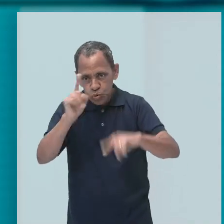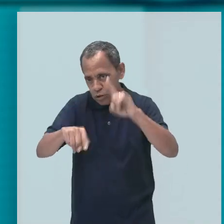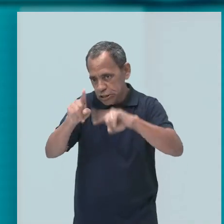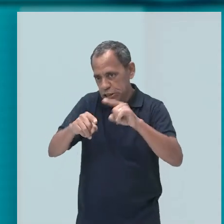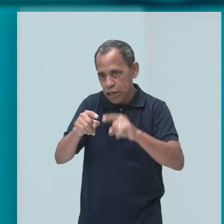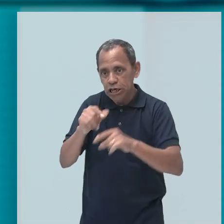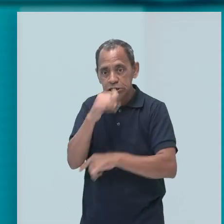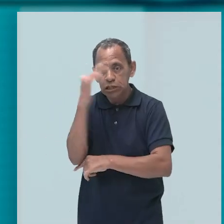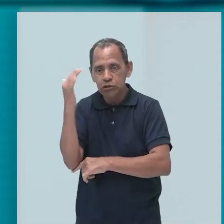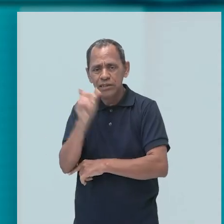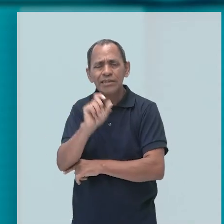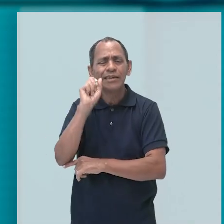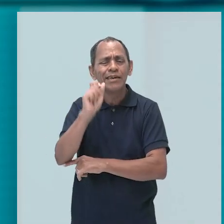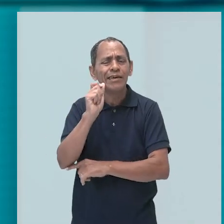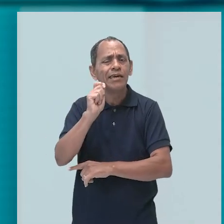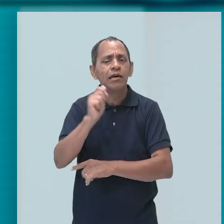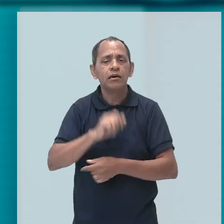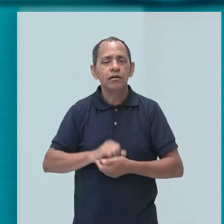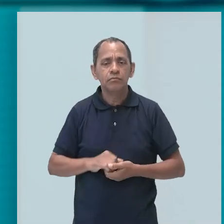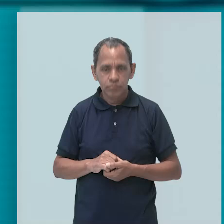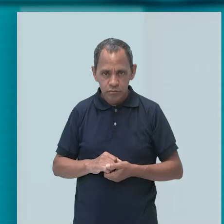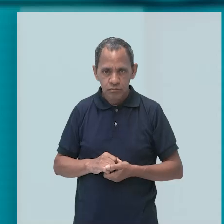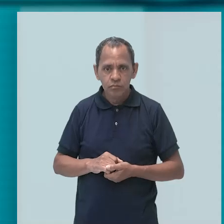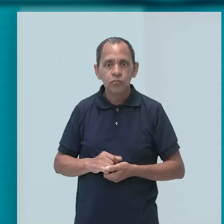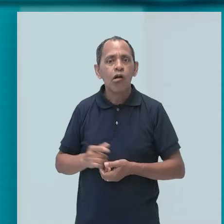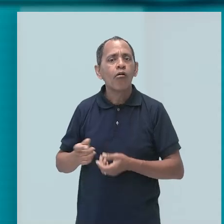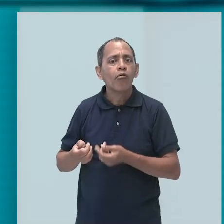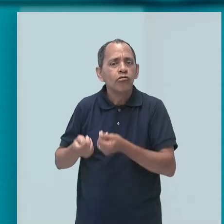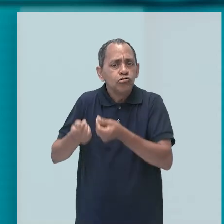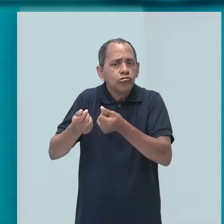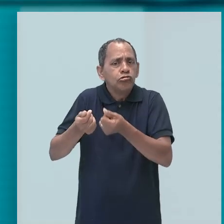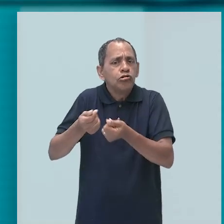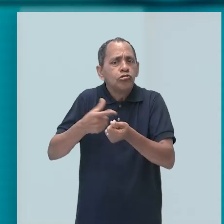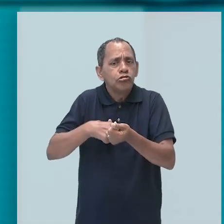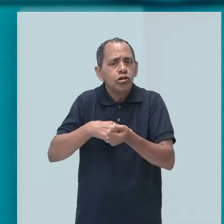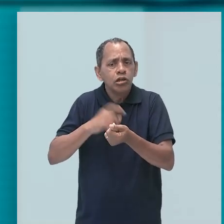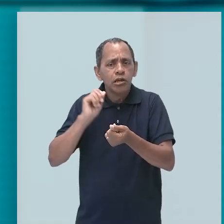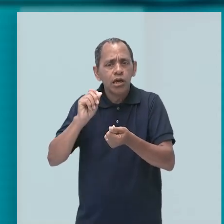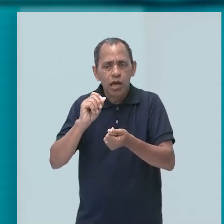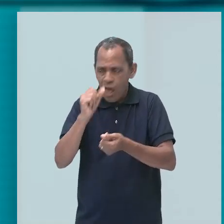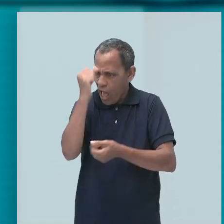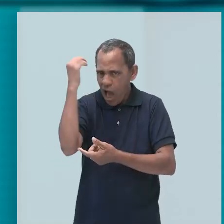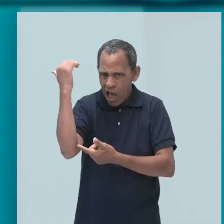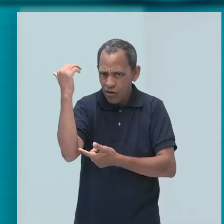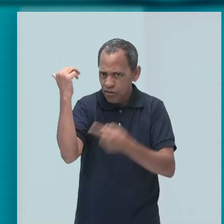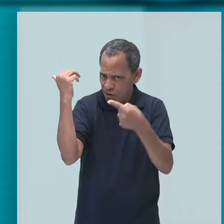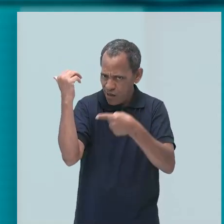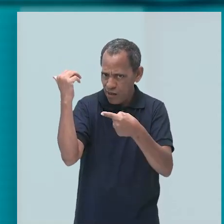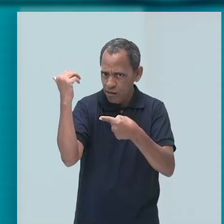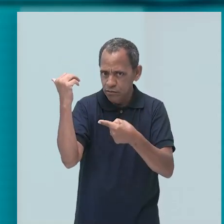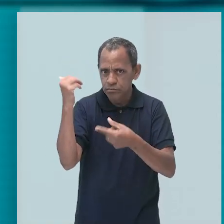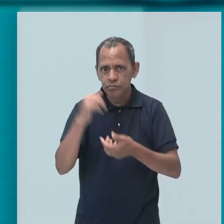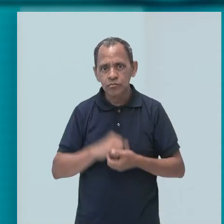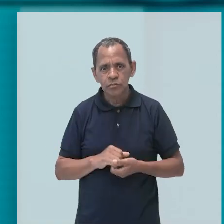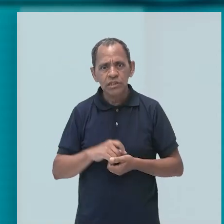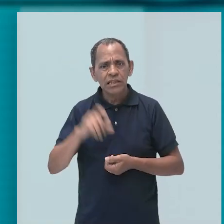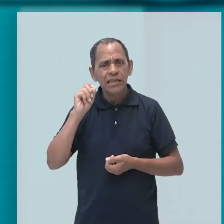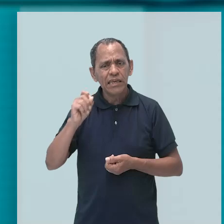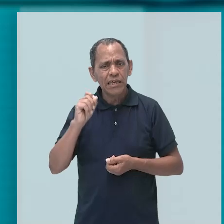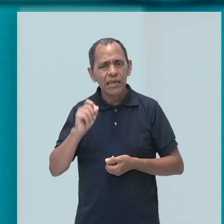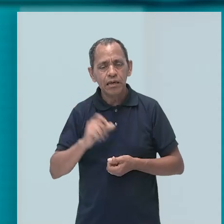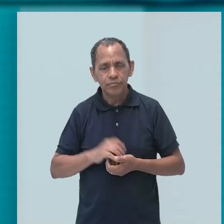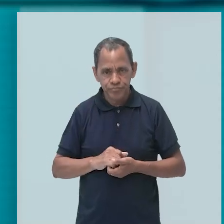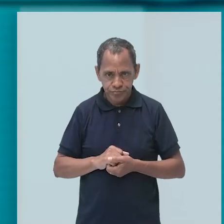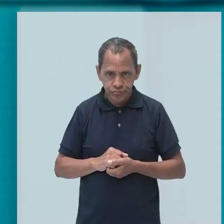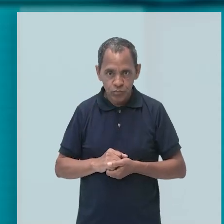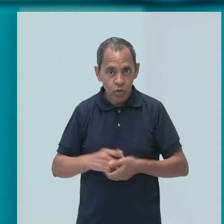é ambicioso? São as árvores ou são os seres humanos? Quem é que deveria ter forjado leis?